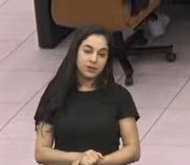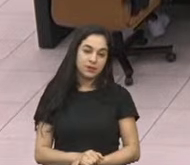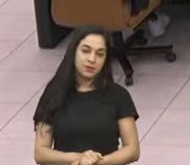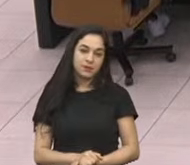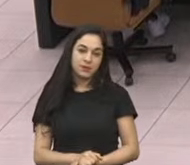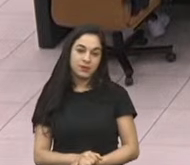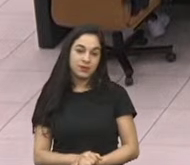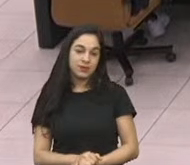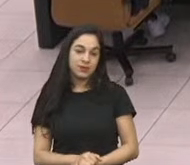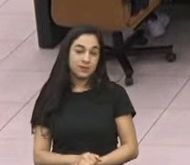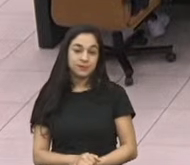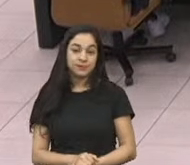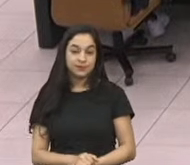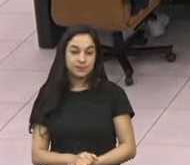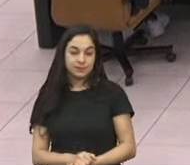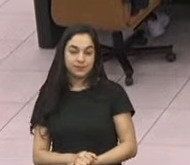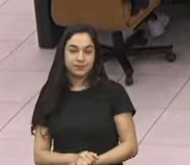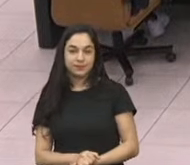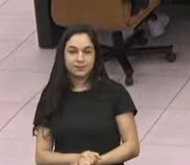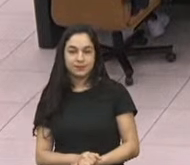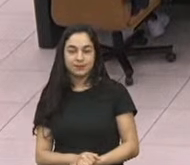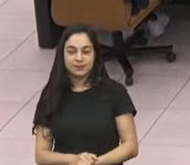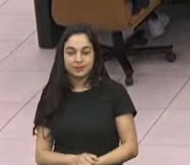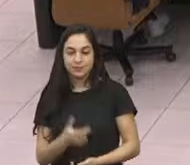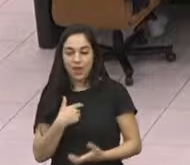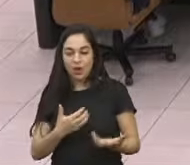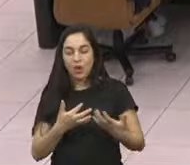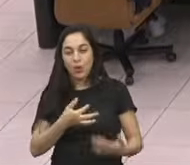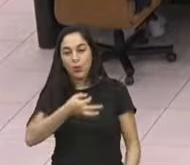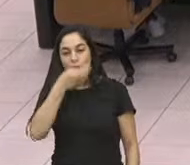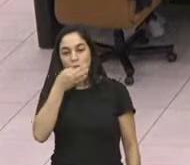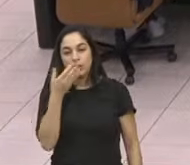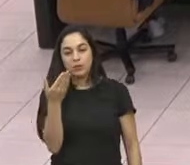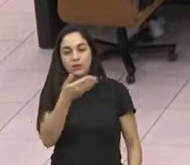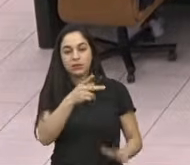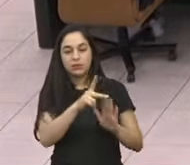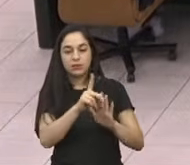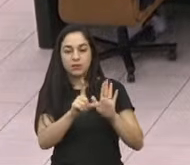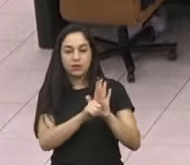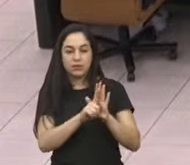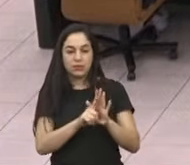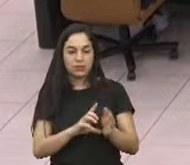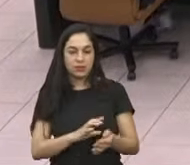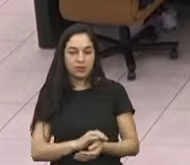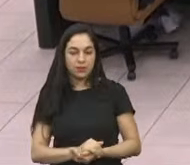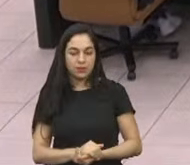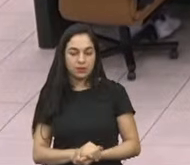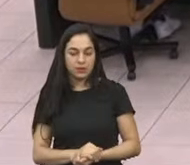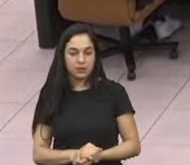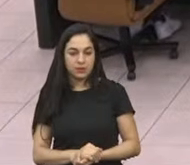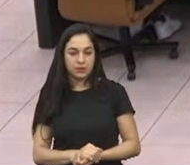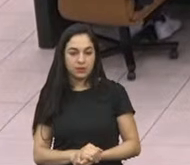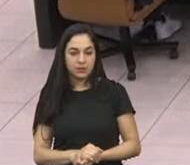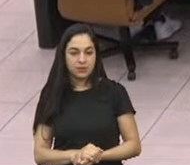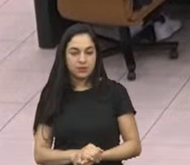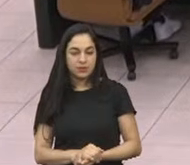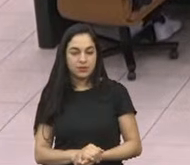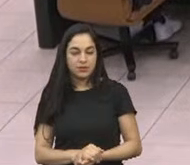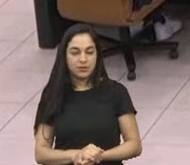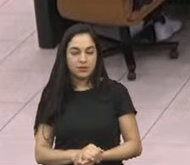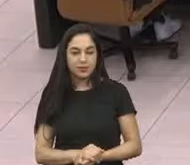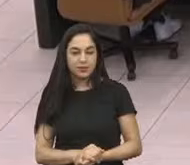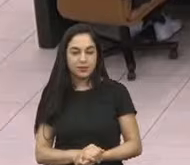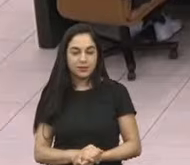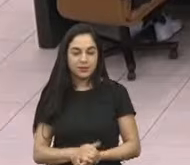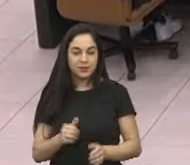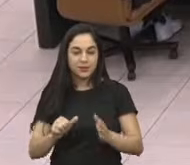Eu vou usar a palavra aqui para fazer algumas considerações sobre esse projeto de alteração do regimento. Desde as primeiras reuniões